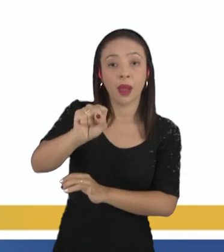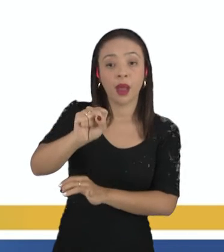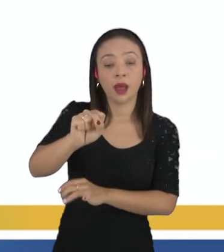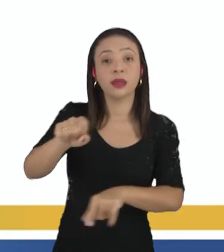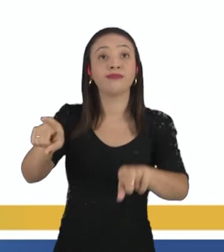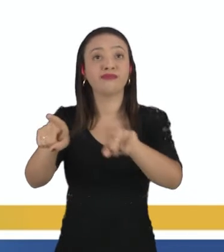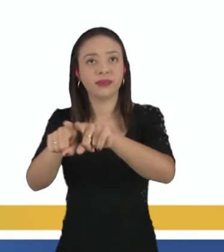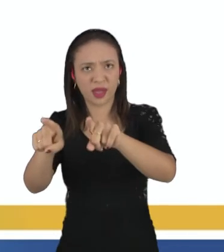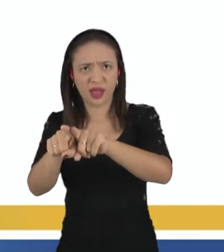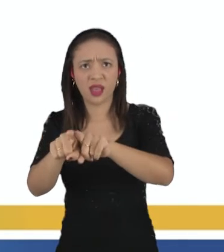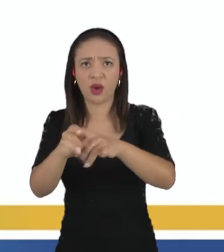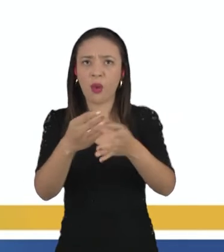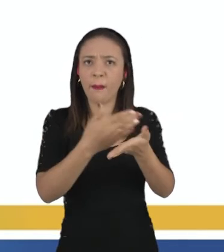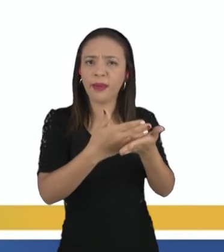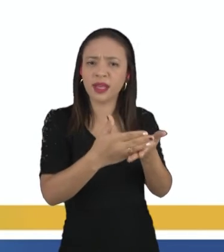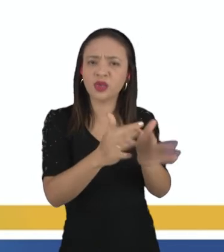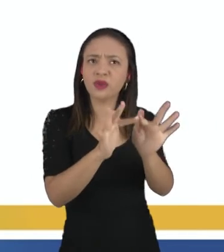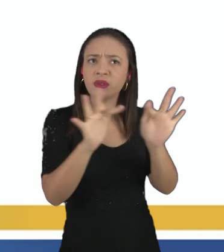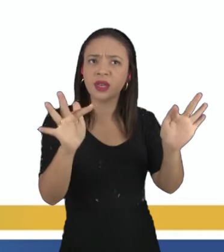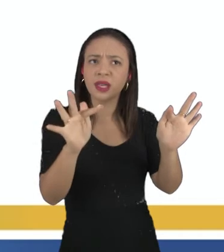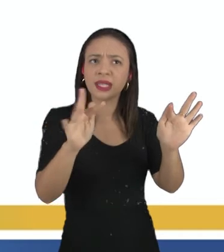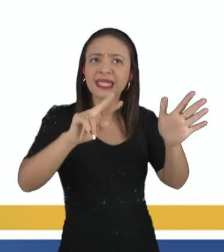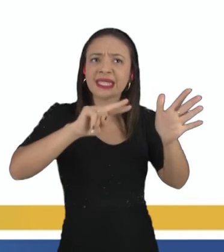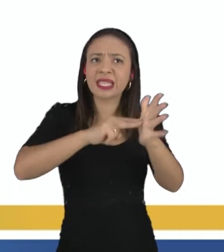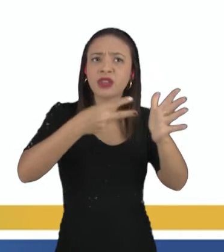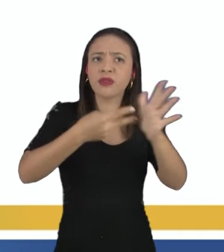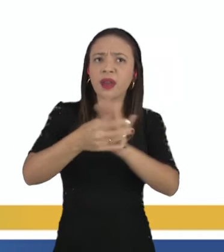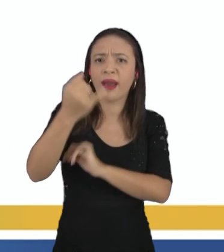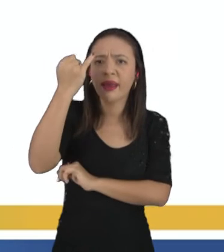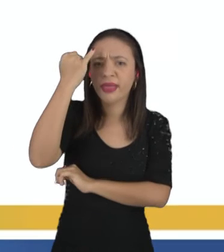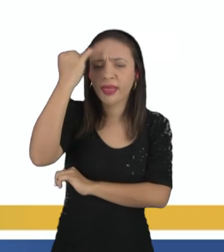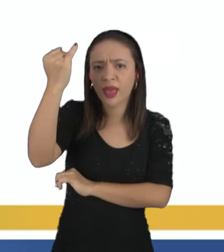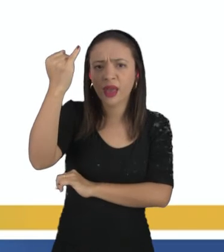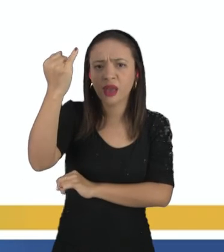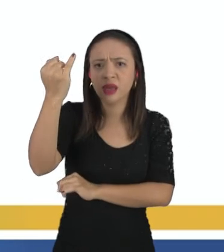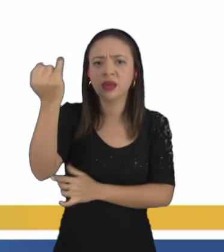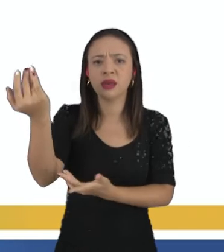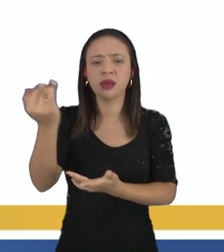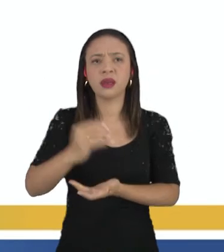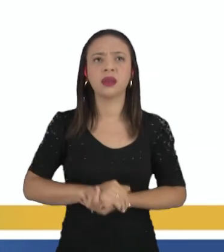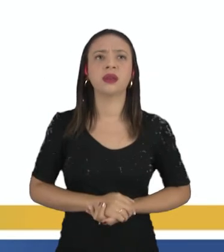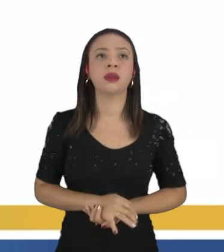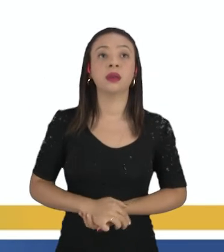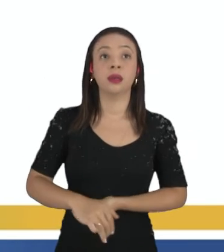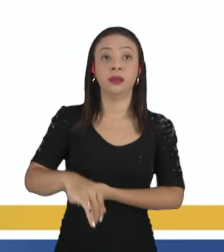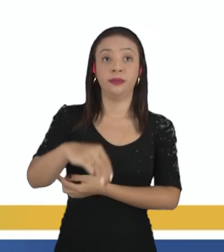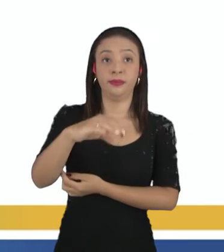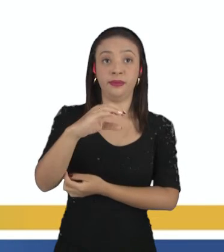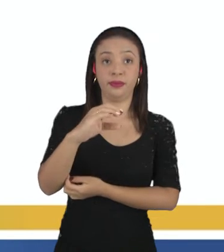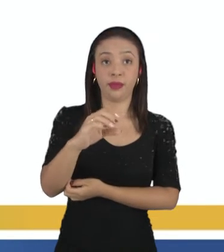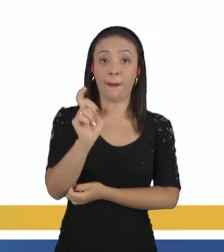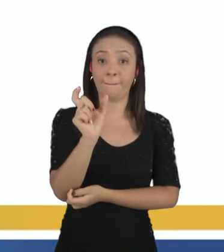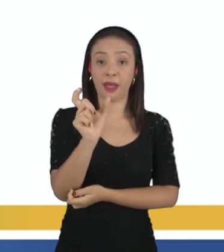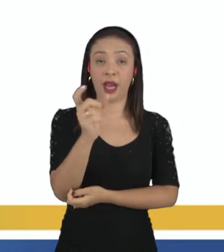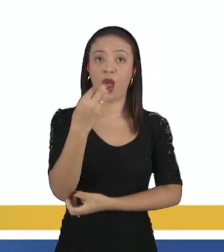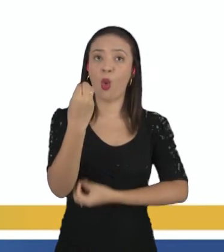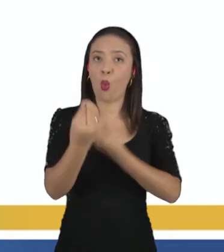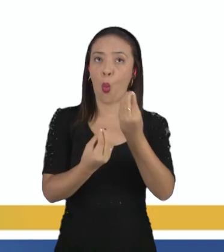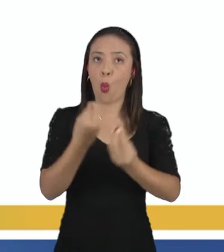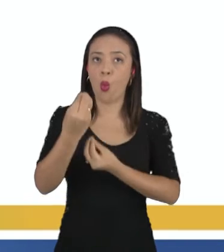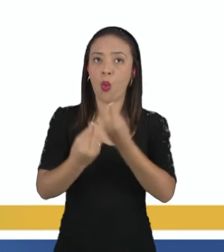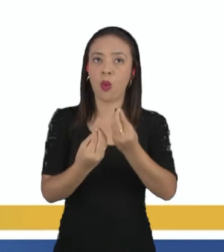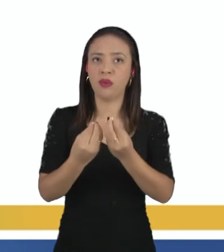também inicia uma oração que exprime ideias de contraste. C. O termo